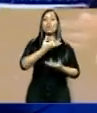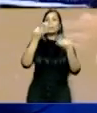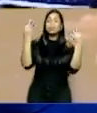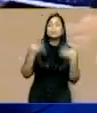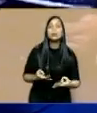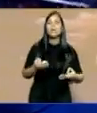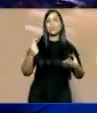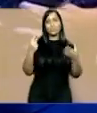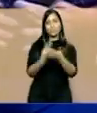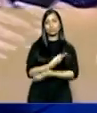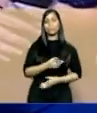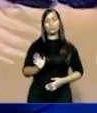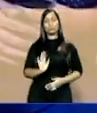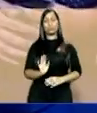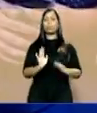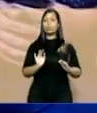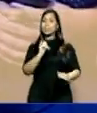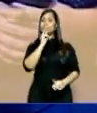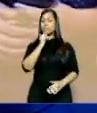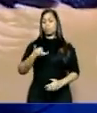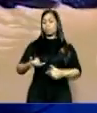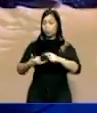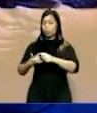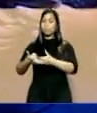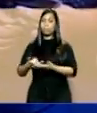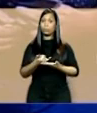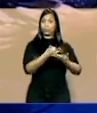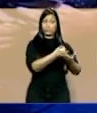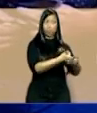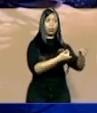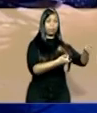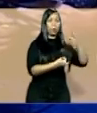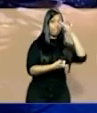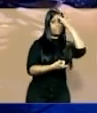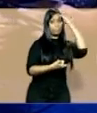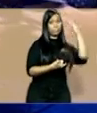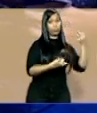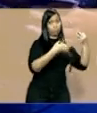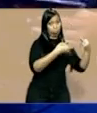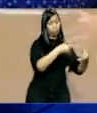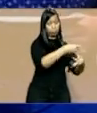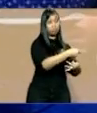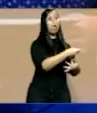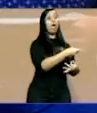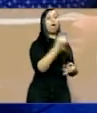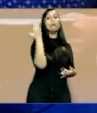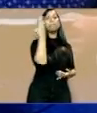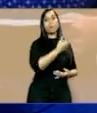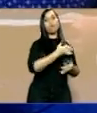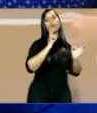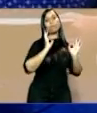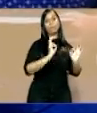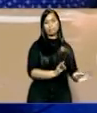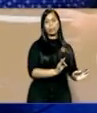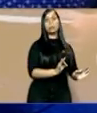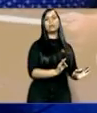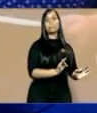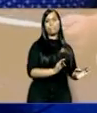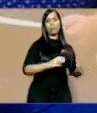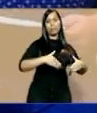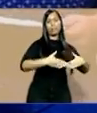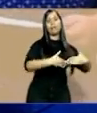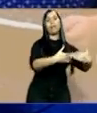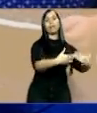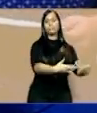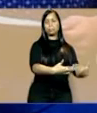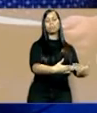do que aconteceu. Quando você leva aquilo para um cartório, por um agente que tem fé pública, é uma prova mais contundente para dar sequência